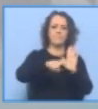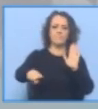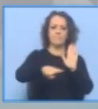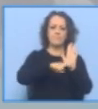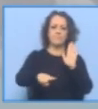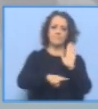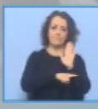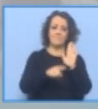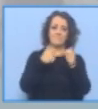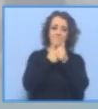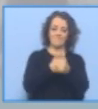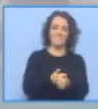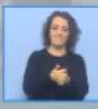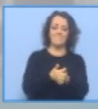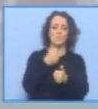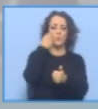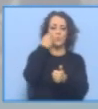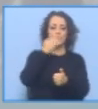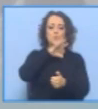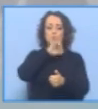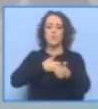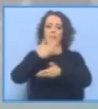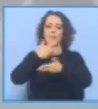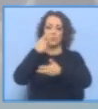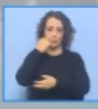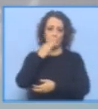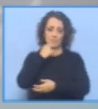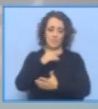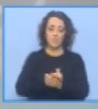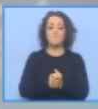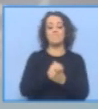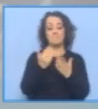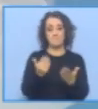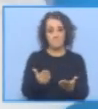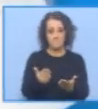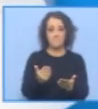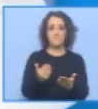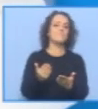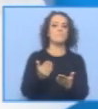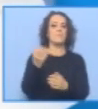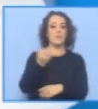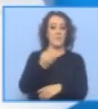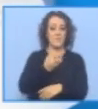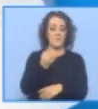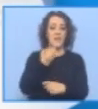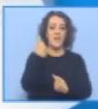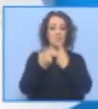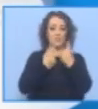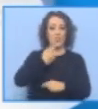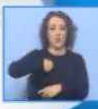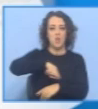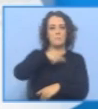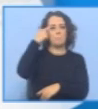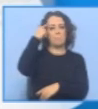desta relação do filho para com os seus pais. E há uma coisa que às vezes nós pensamos, é que os